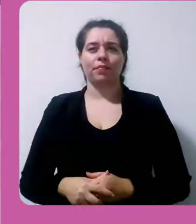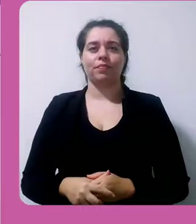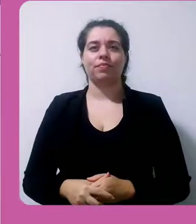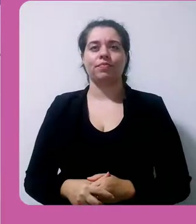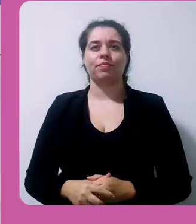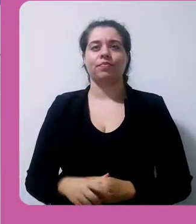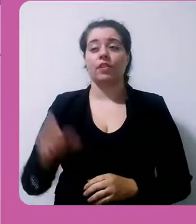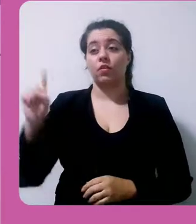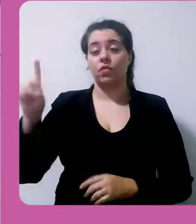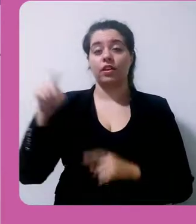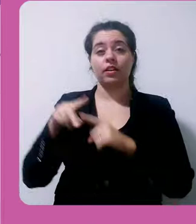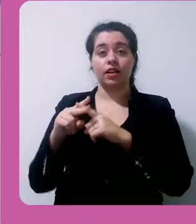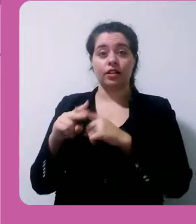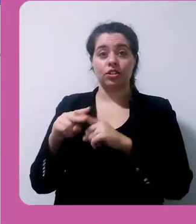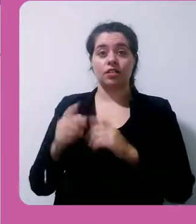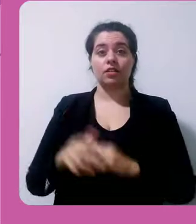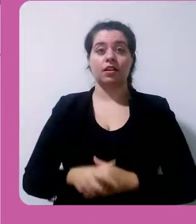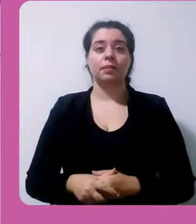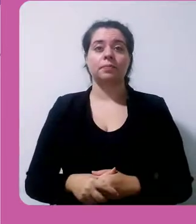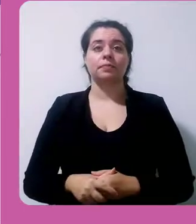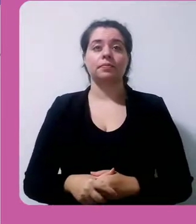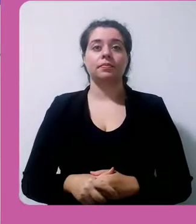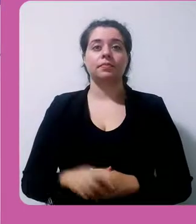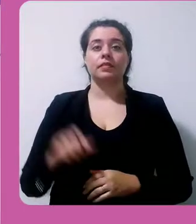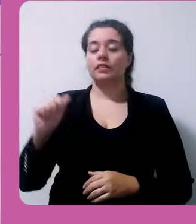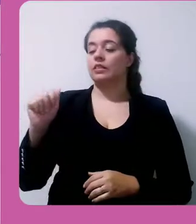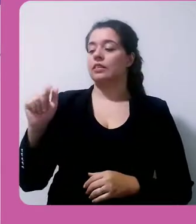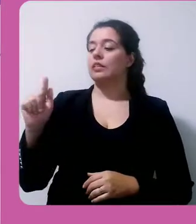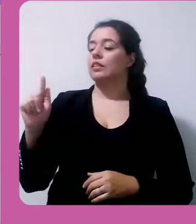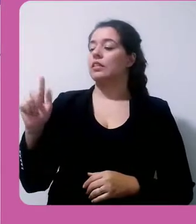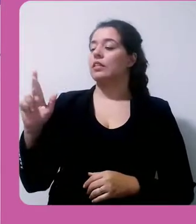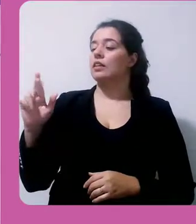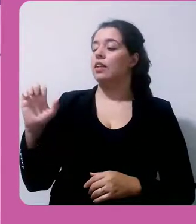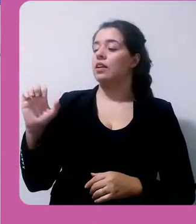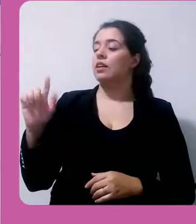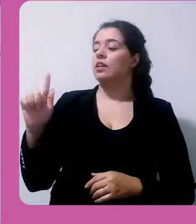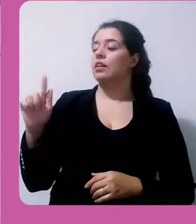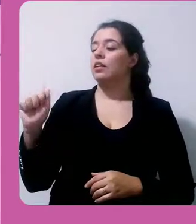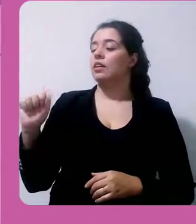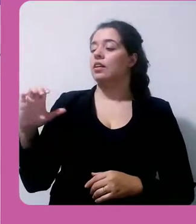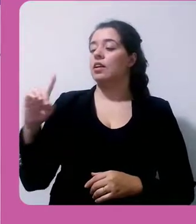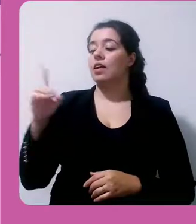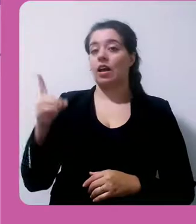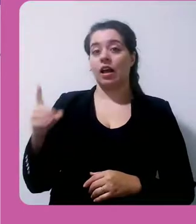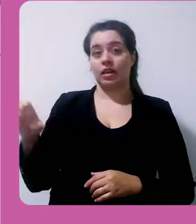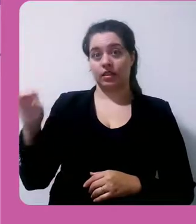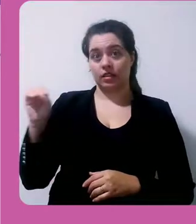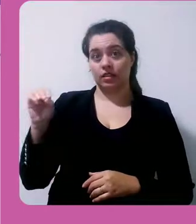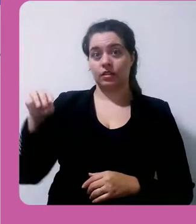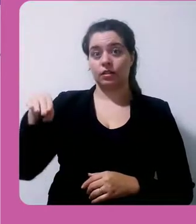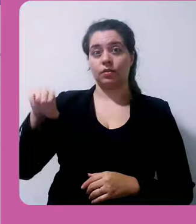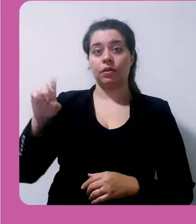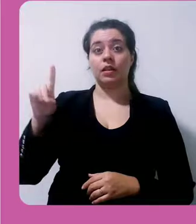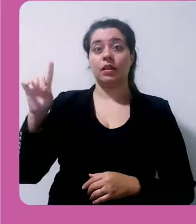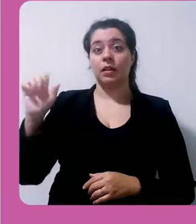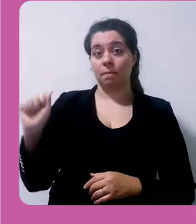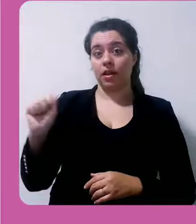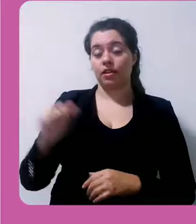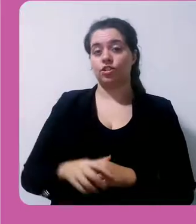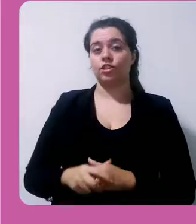eu vou clicar ali em editar. Olha, a agregação é média das notas UFSC. Ótimo. O que é a média das